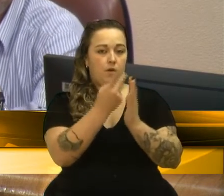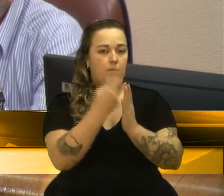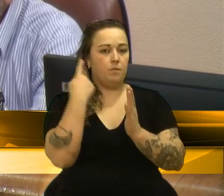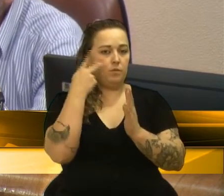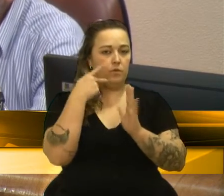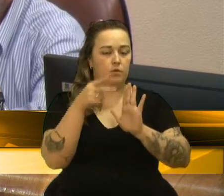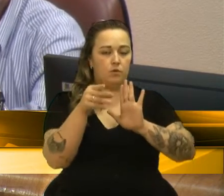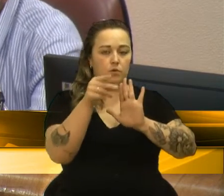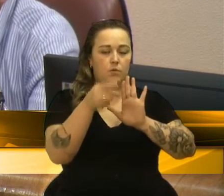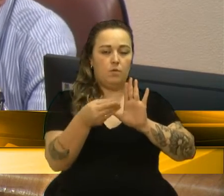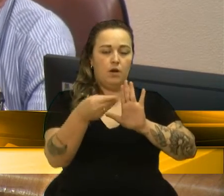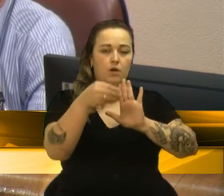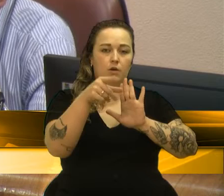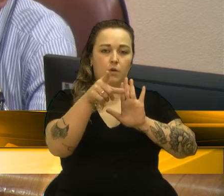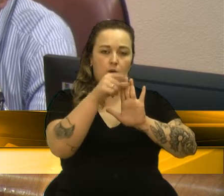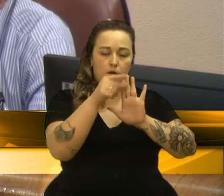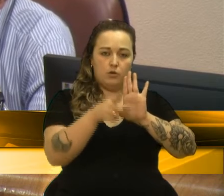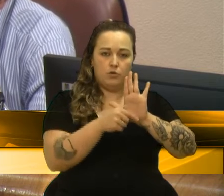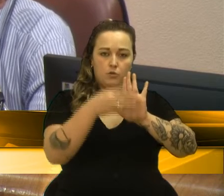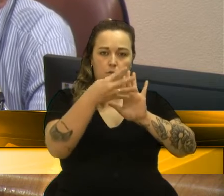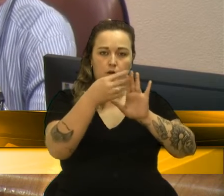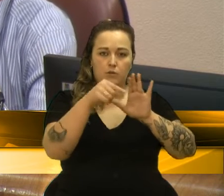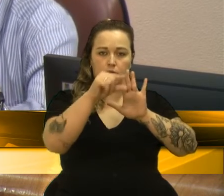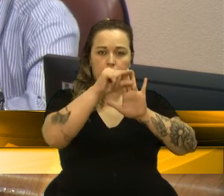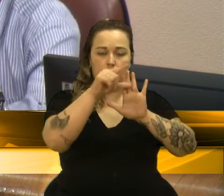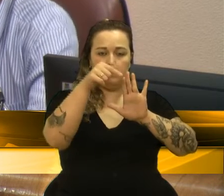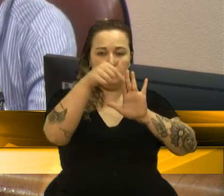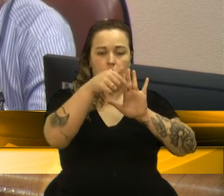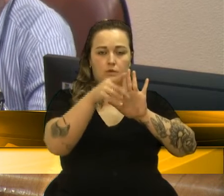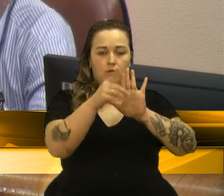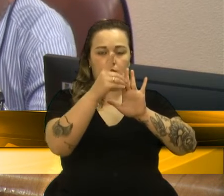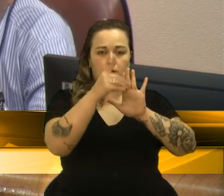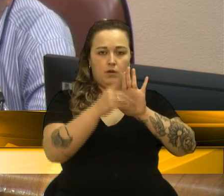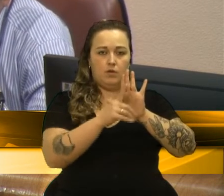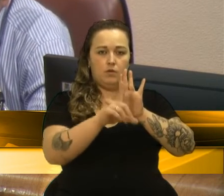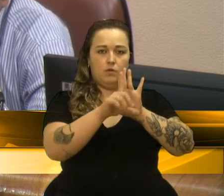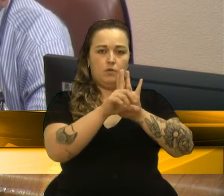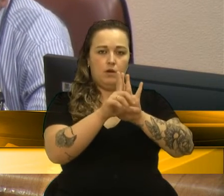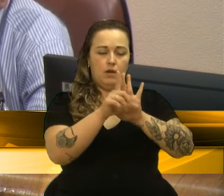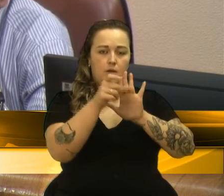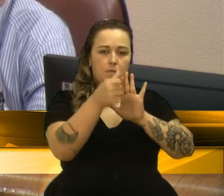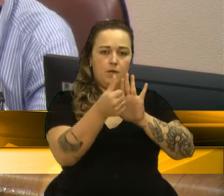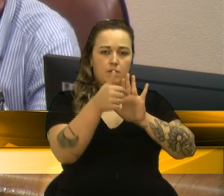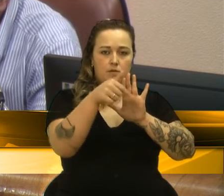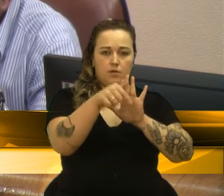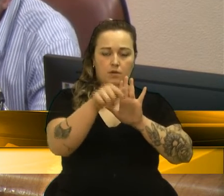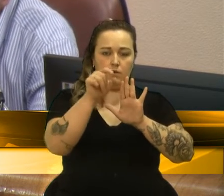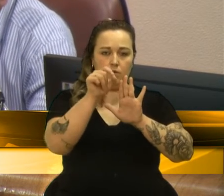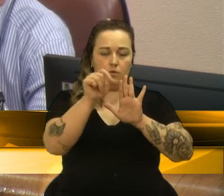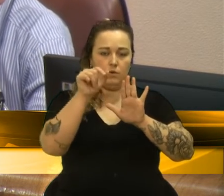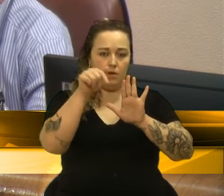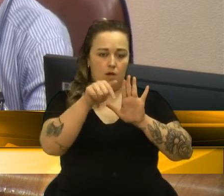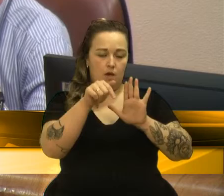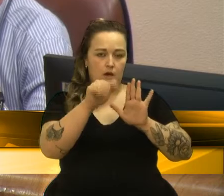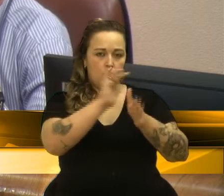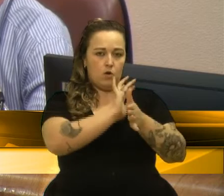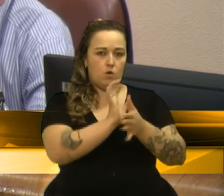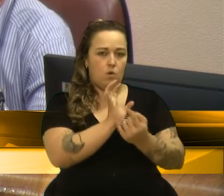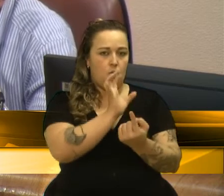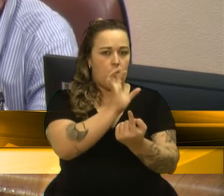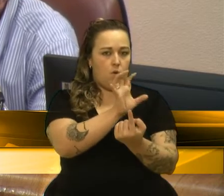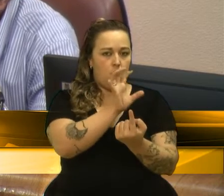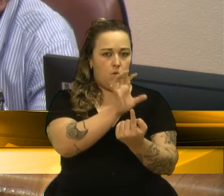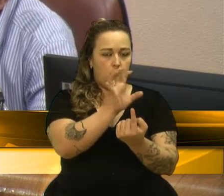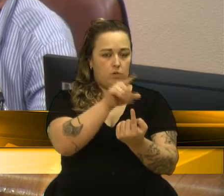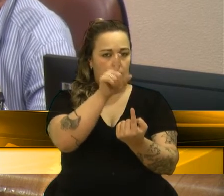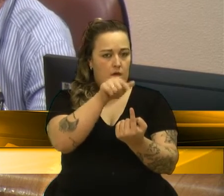artigo 4º, inciso 7º, do Decreto-Lei 201/67, considerando que ele praticou, contra expressa